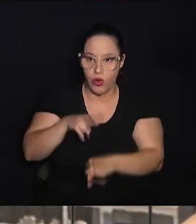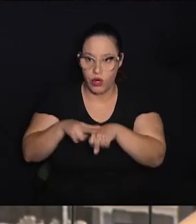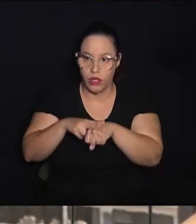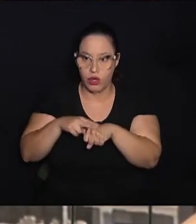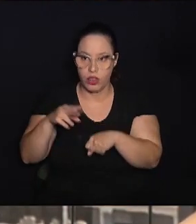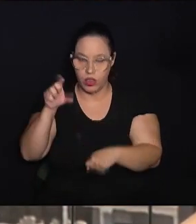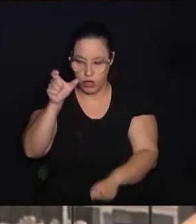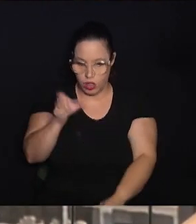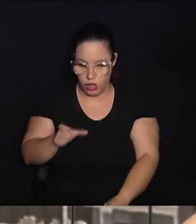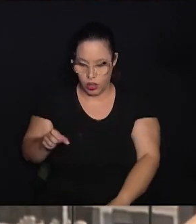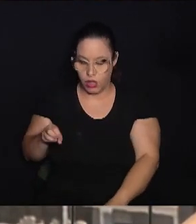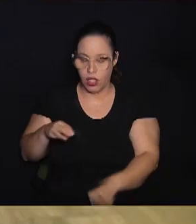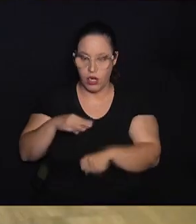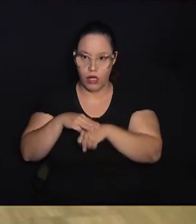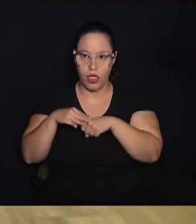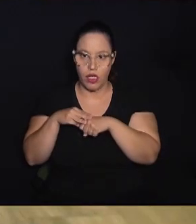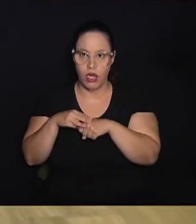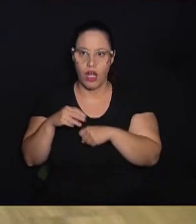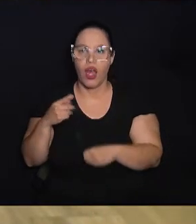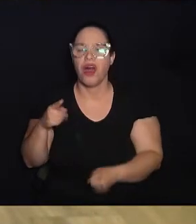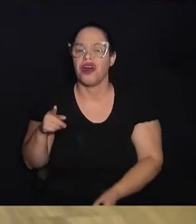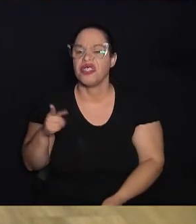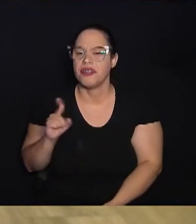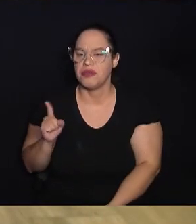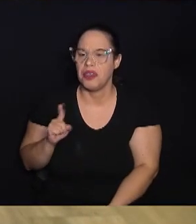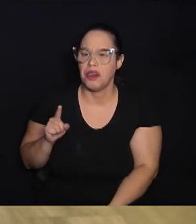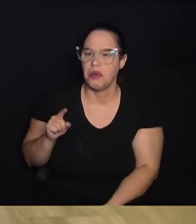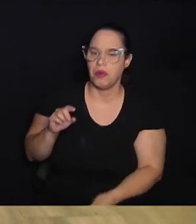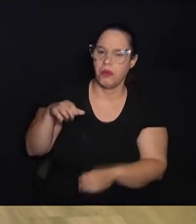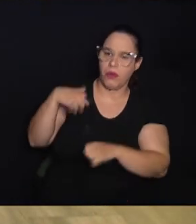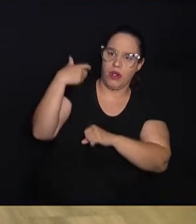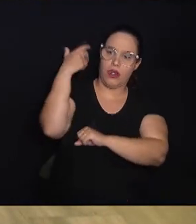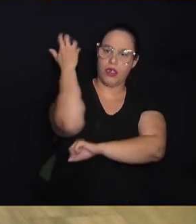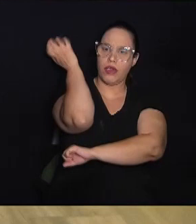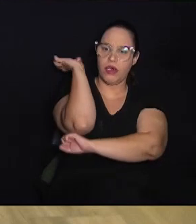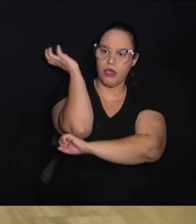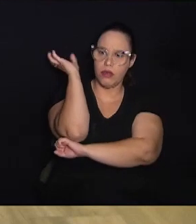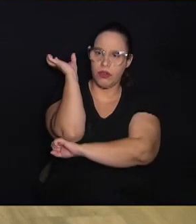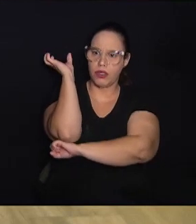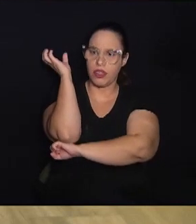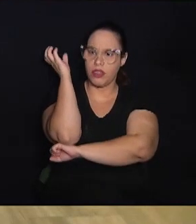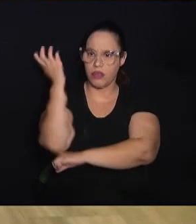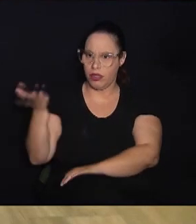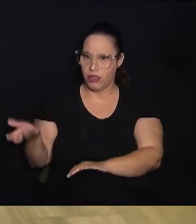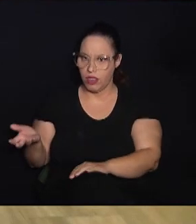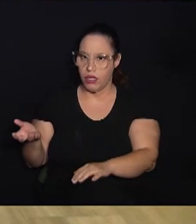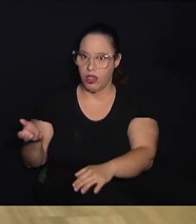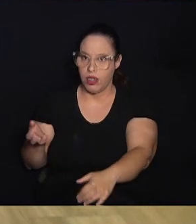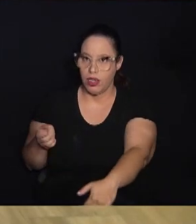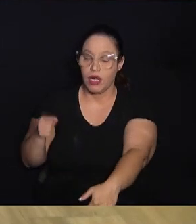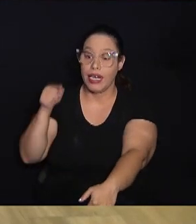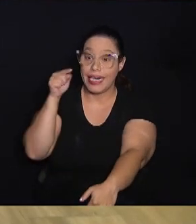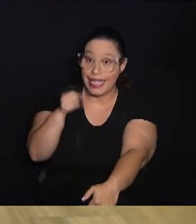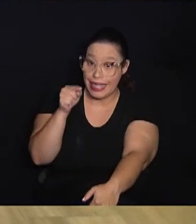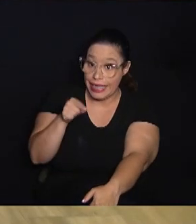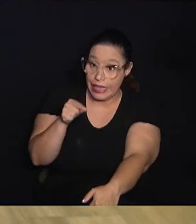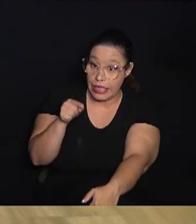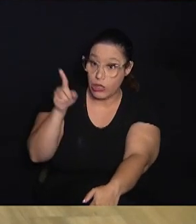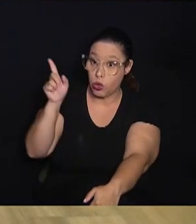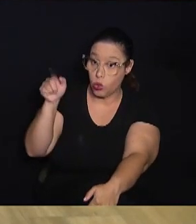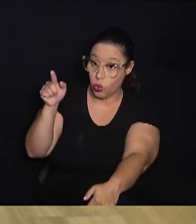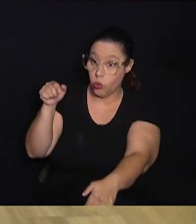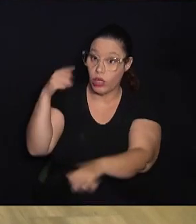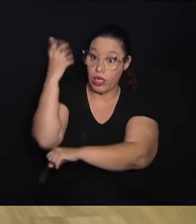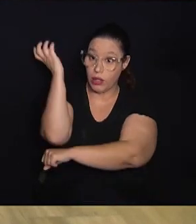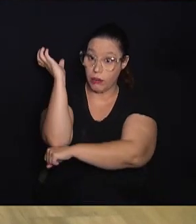com os bolin Aquilo não é uma árvore se Então a primeira vez você lê uma história em quadrinhos alguém vai falar para você isso aqui é uma árvore Isso aqui é